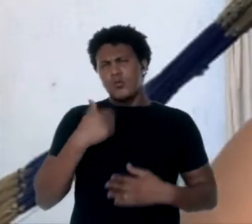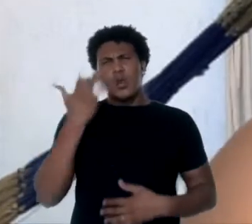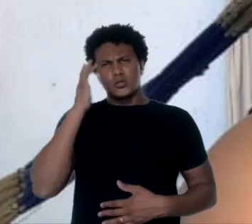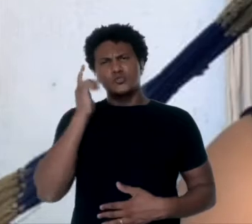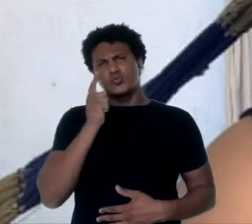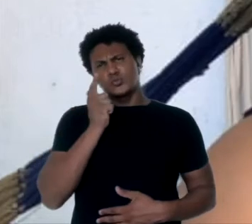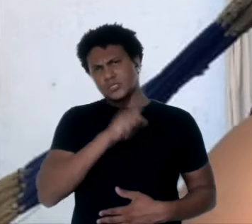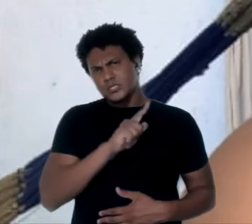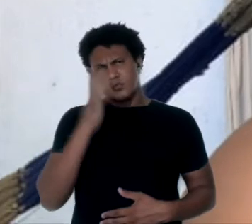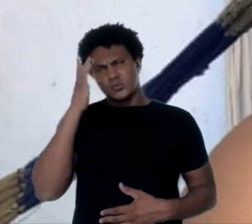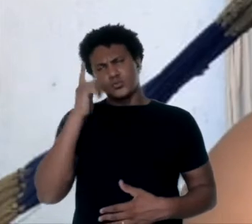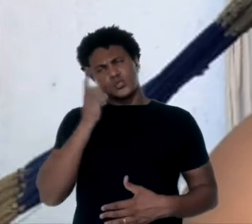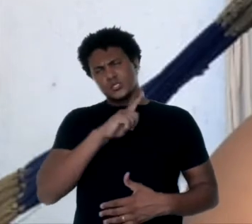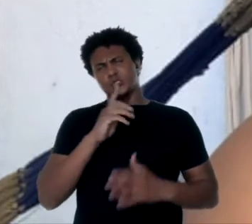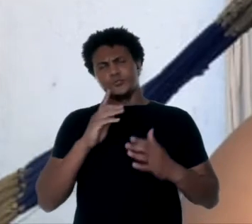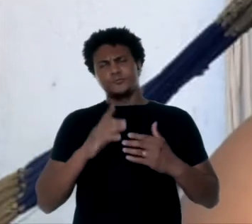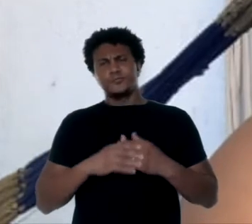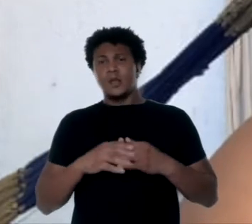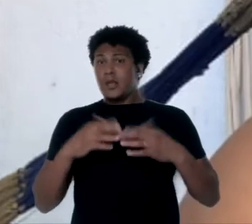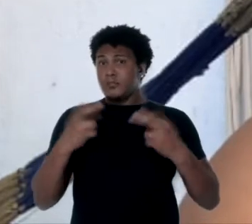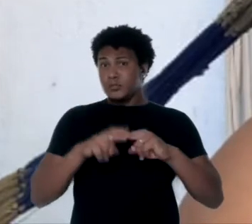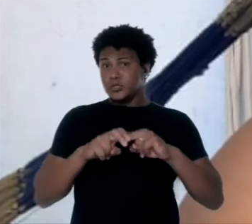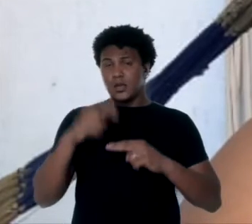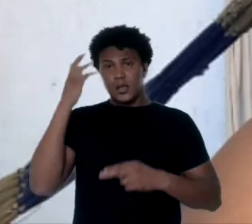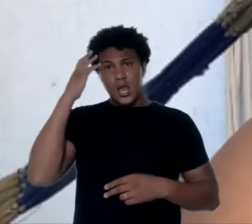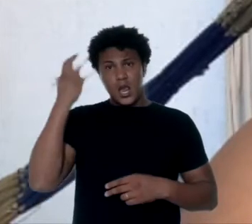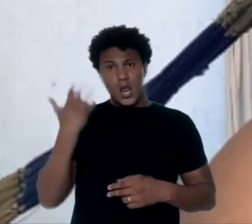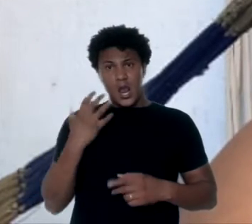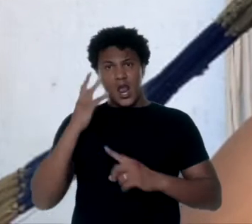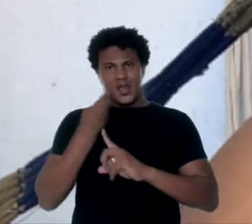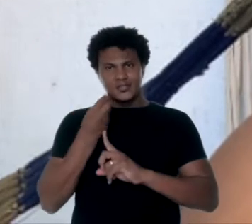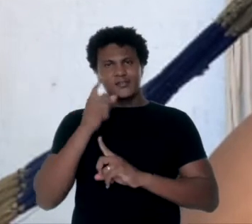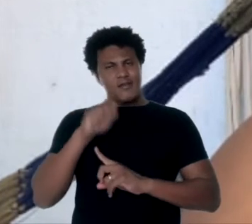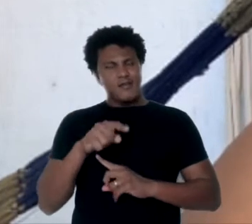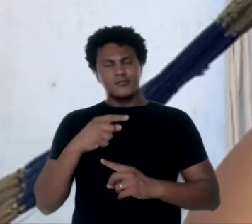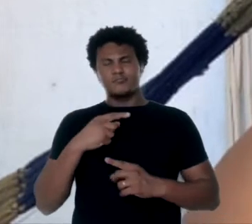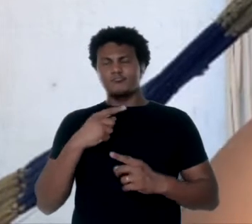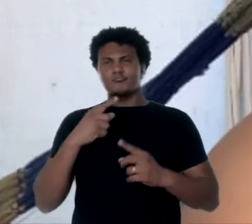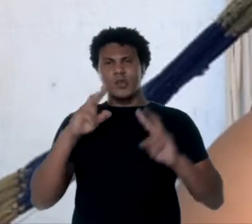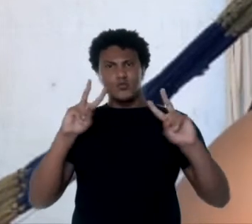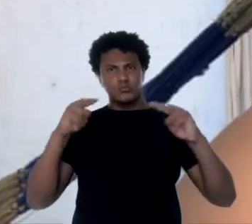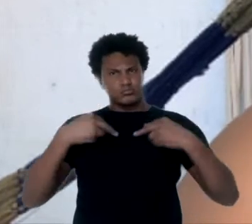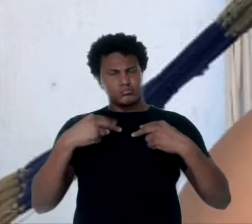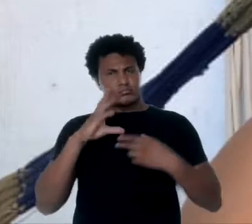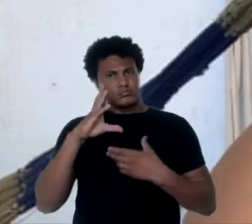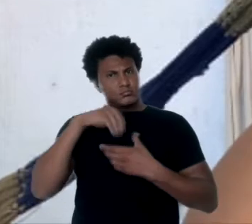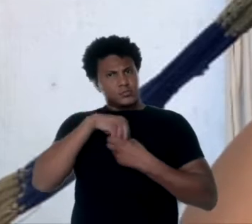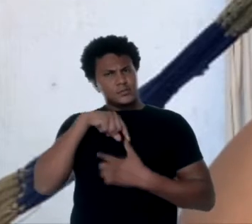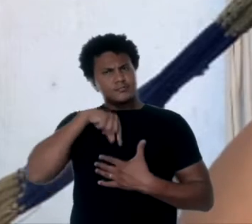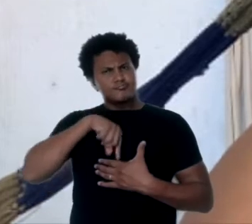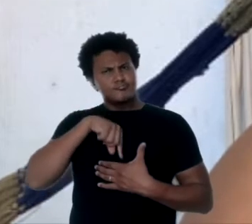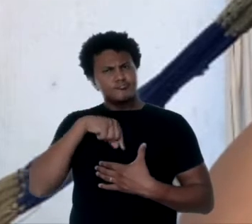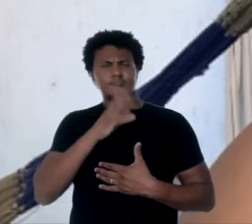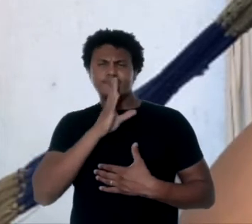Eu acho que eu consegui chegar lá. E como eu disse, a arte drag me ajudou a me entender. Eu comecei